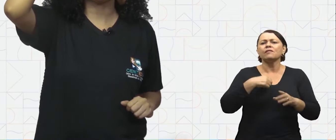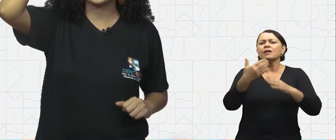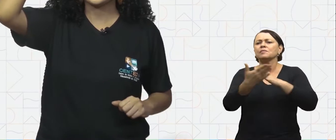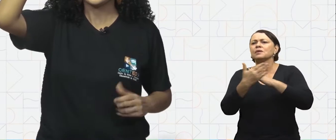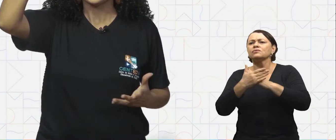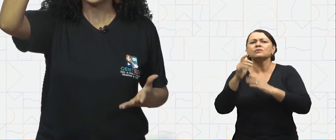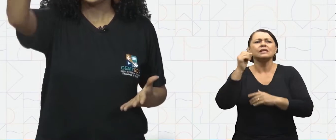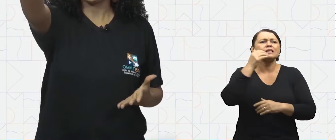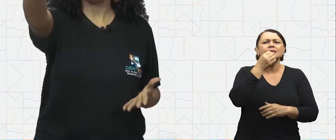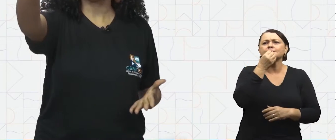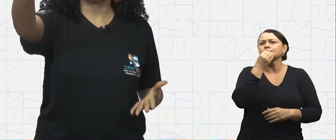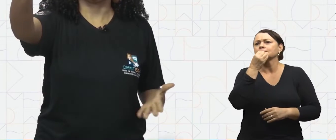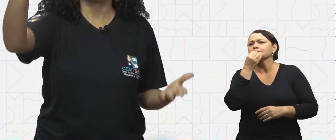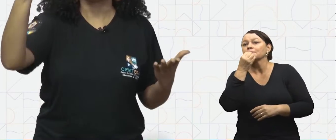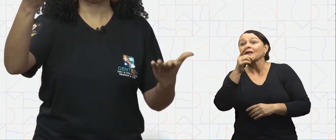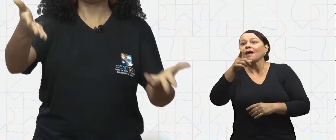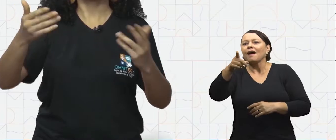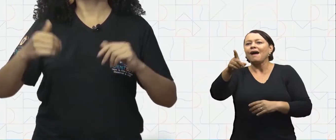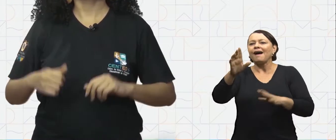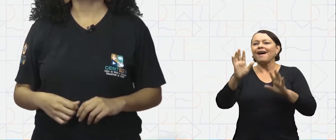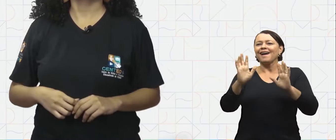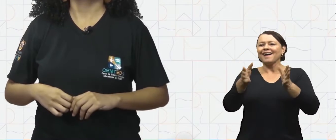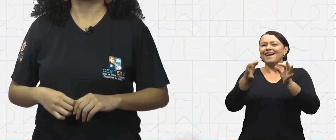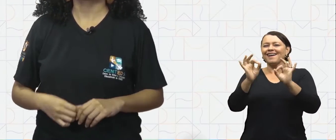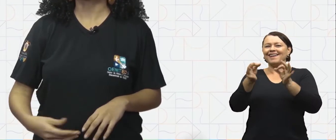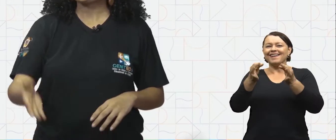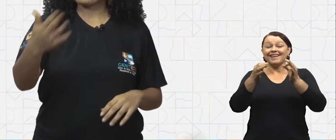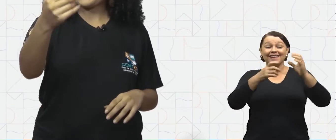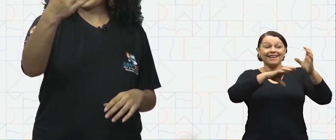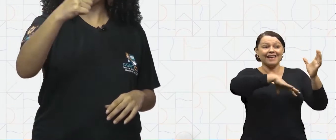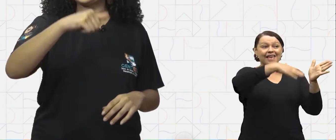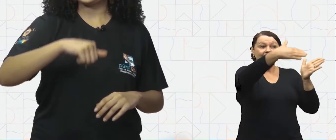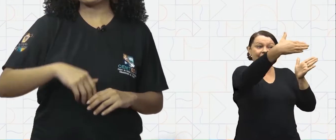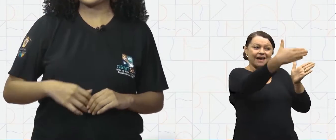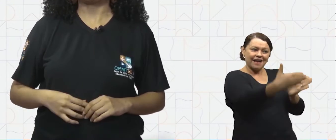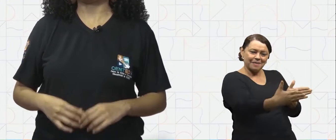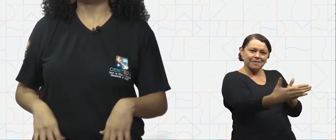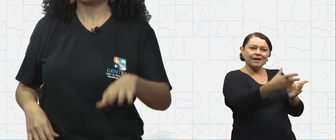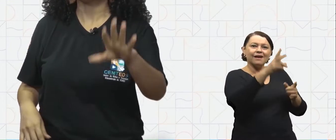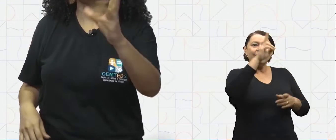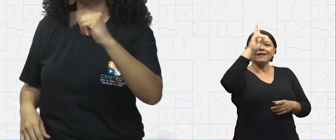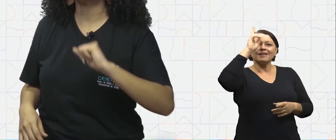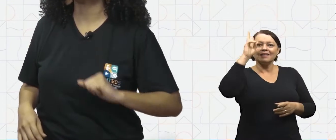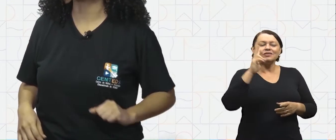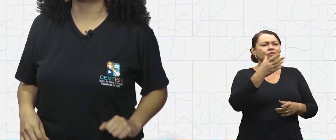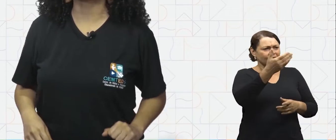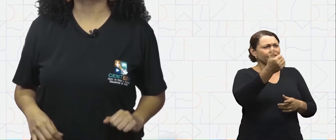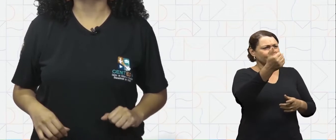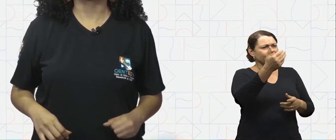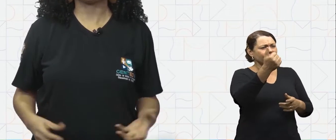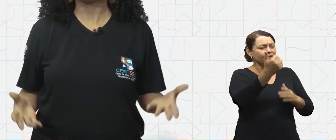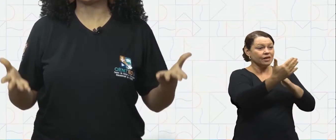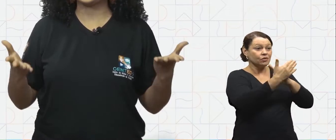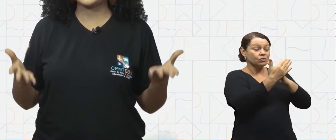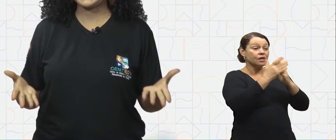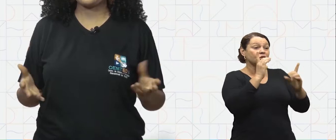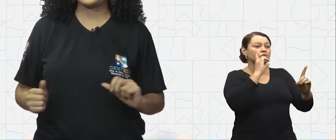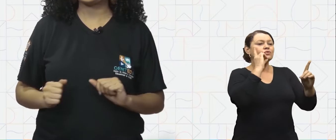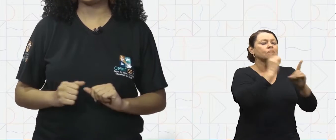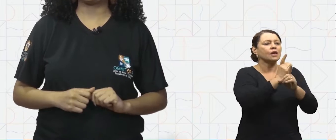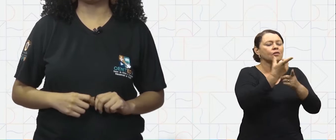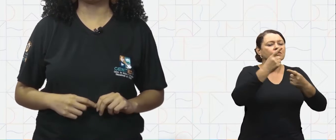nos ajudar? Olha, é a máquina de histórias. Vem aqui, dona máquina. Ajude-nos a encontrar